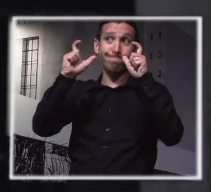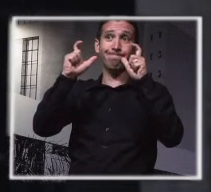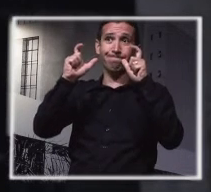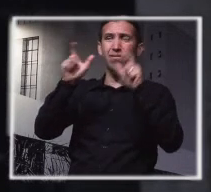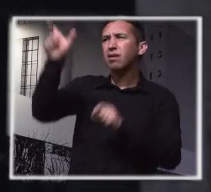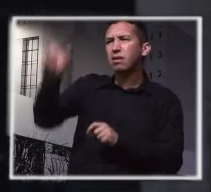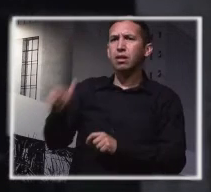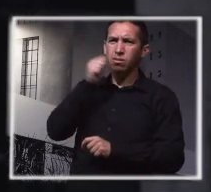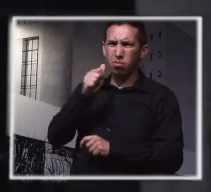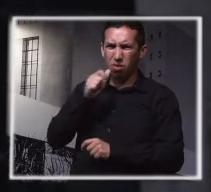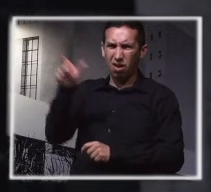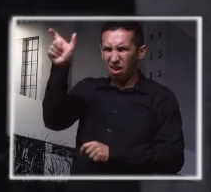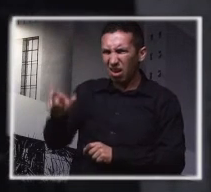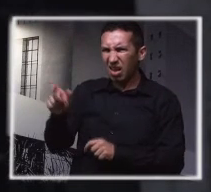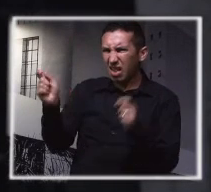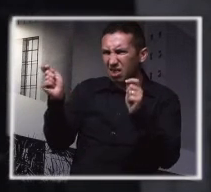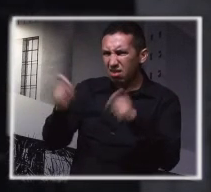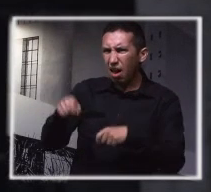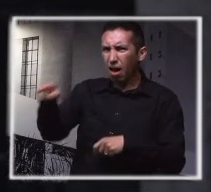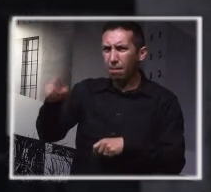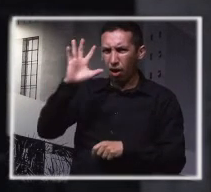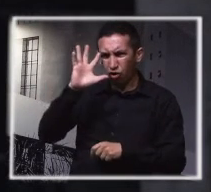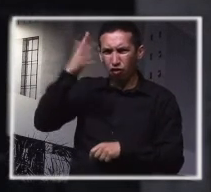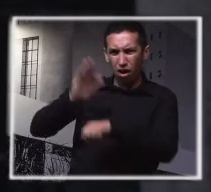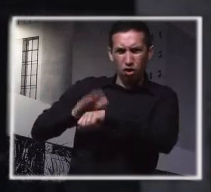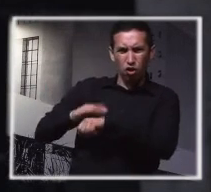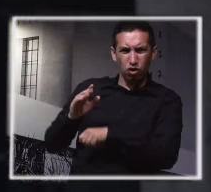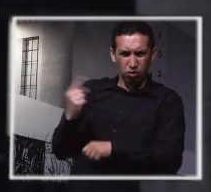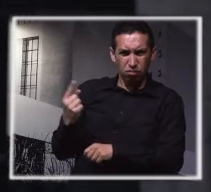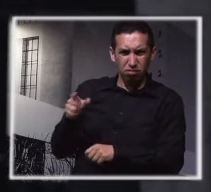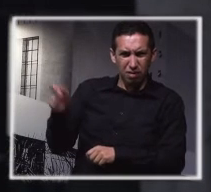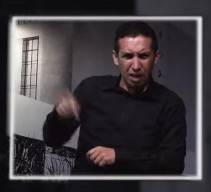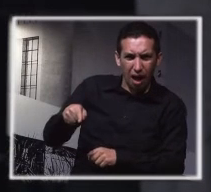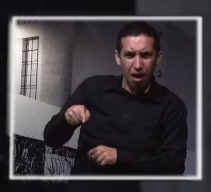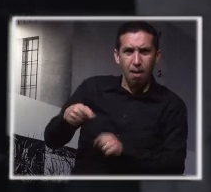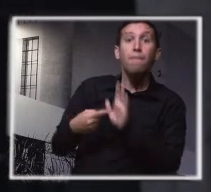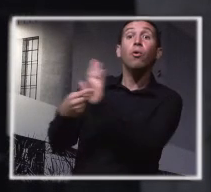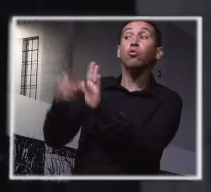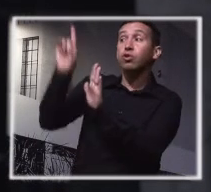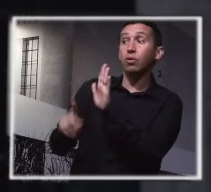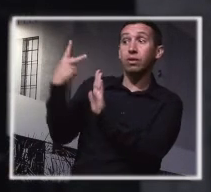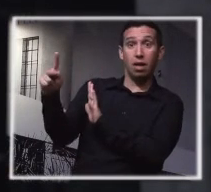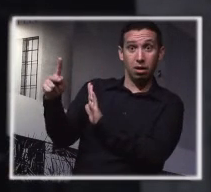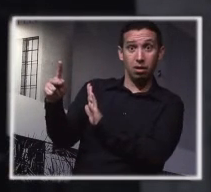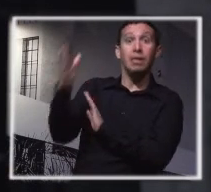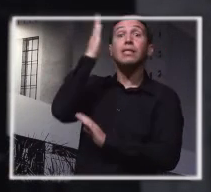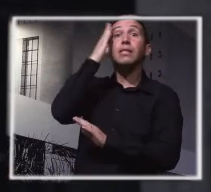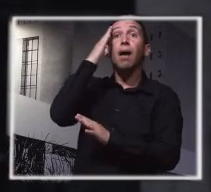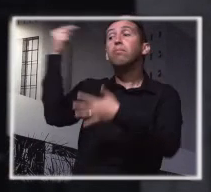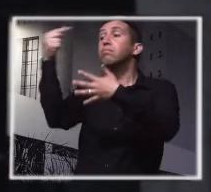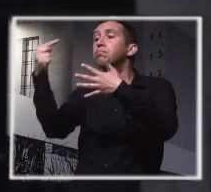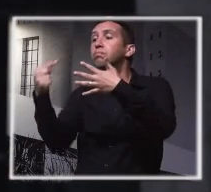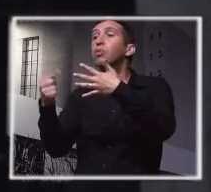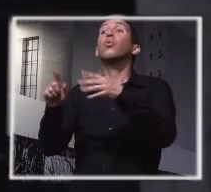mulher está mesmo em condições de conciliar? Essa mulher foi realmente informada dos seus direitos? Ela sabe as opções que ela